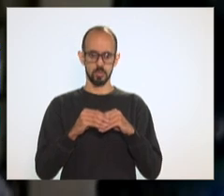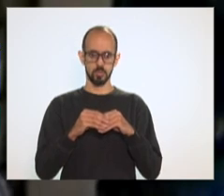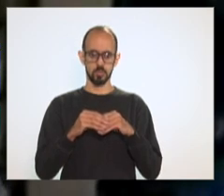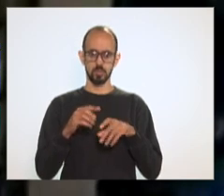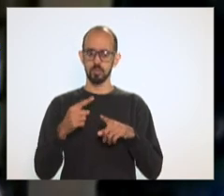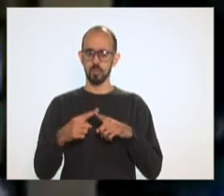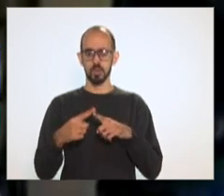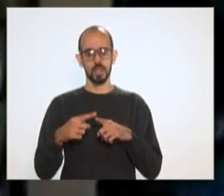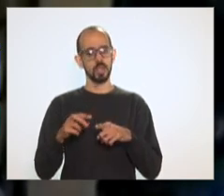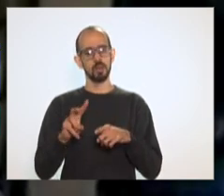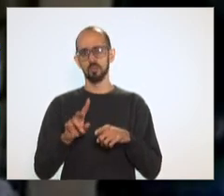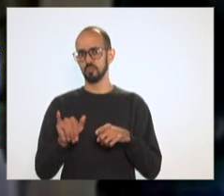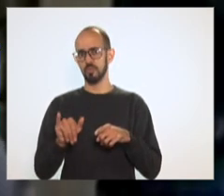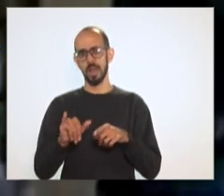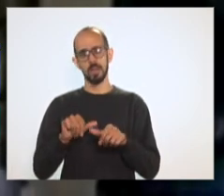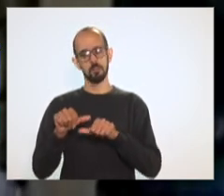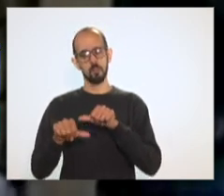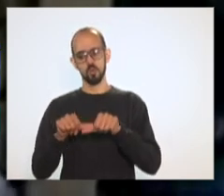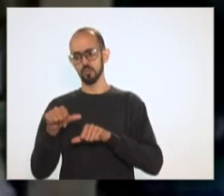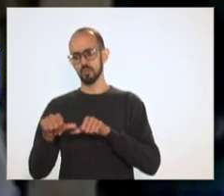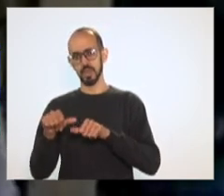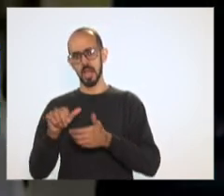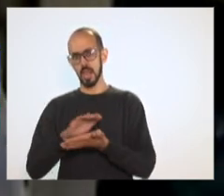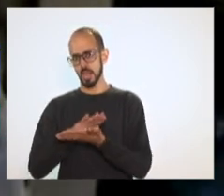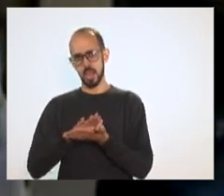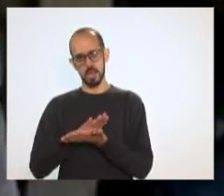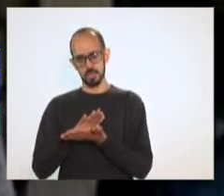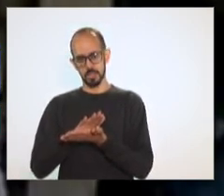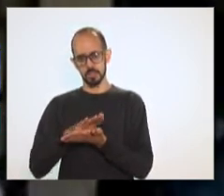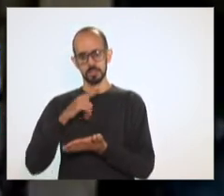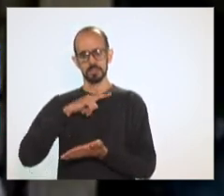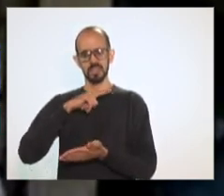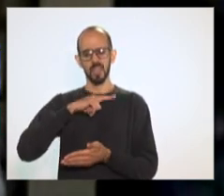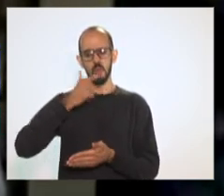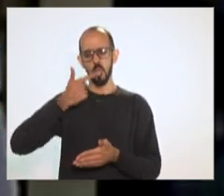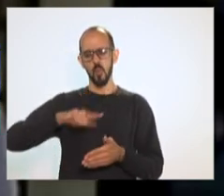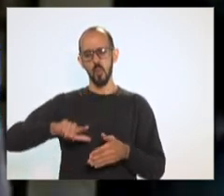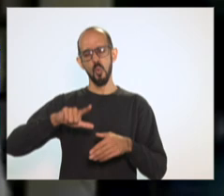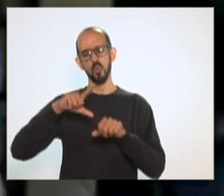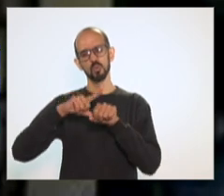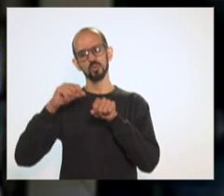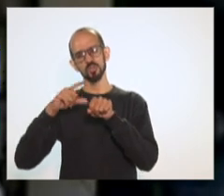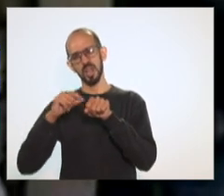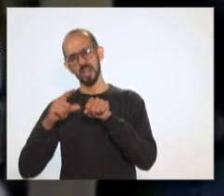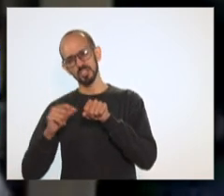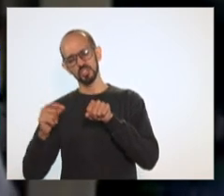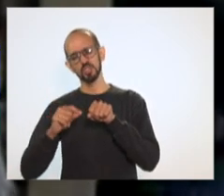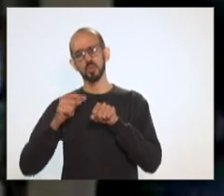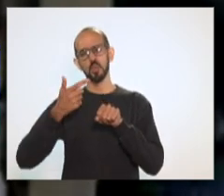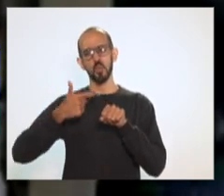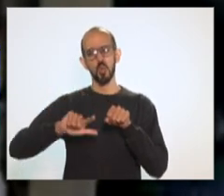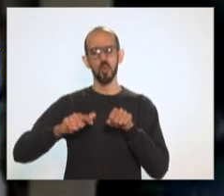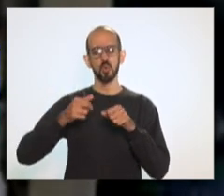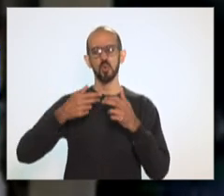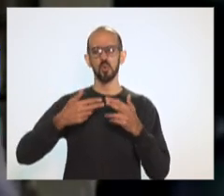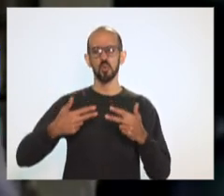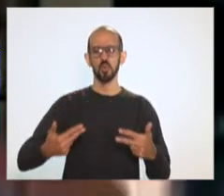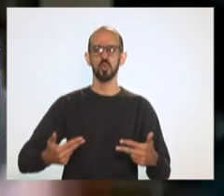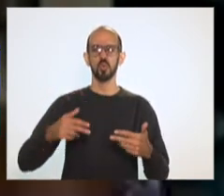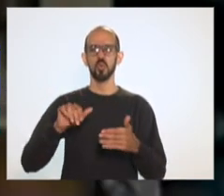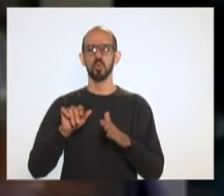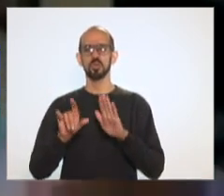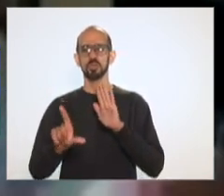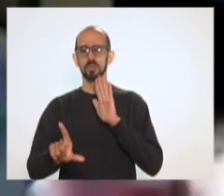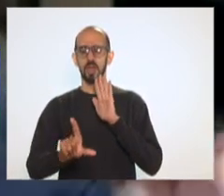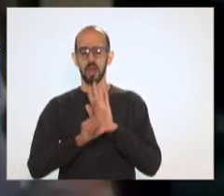vai em nada modificar tem outros incisos outros artigos lá